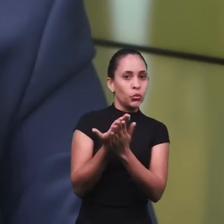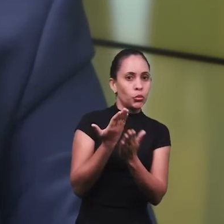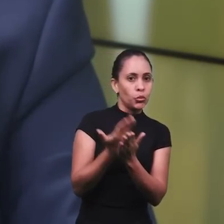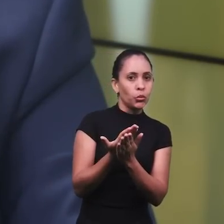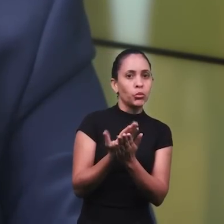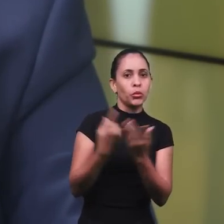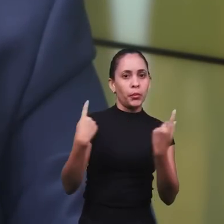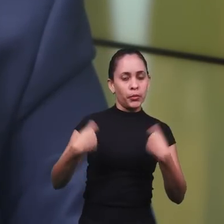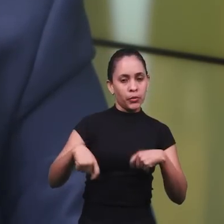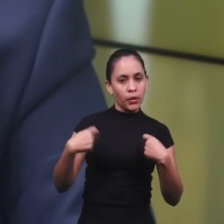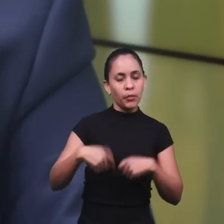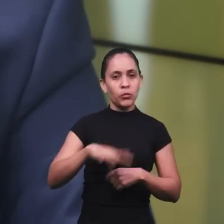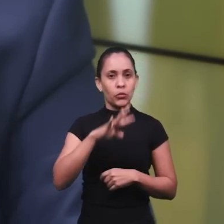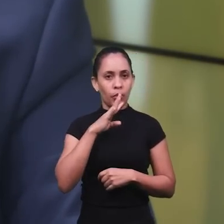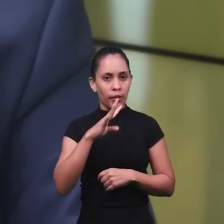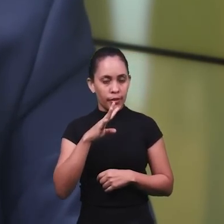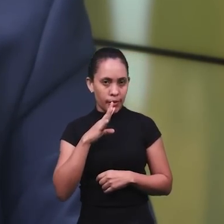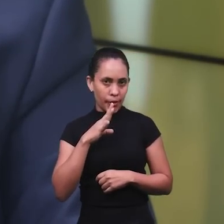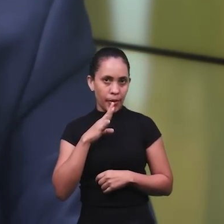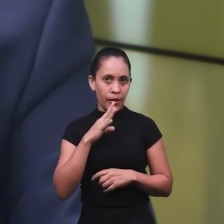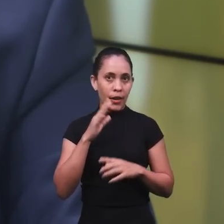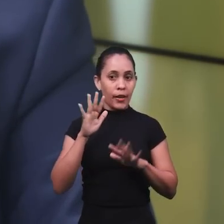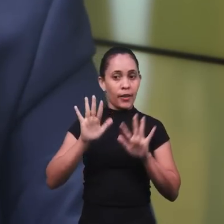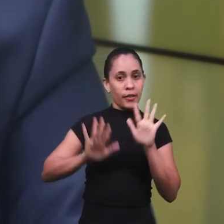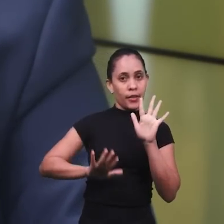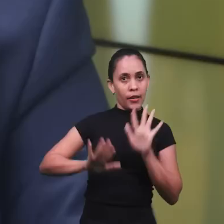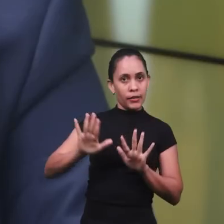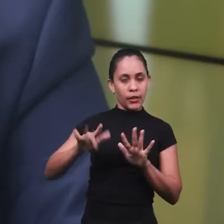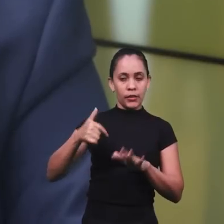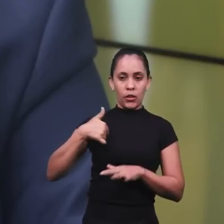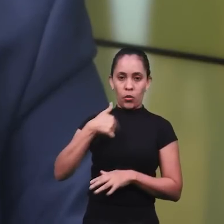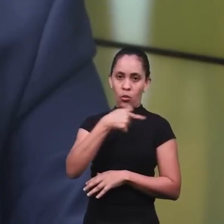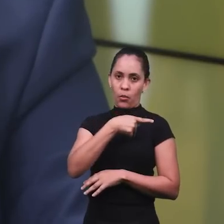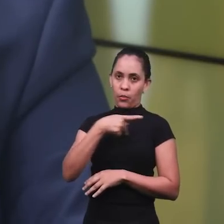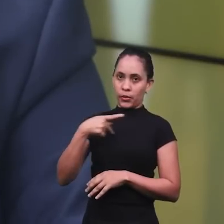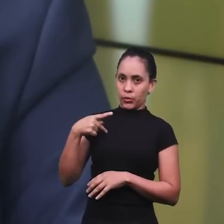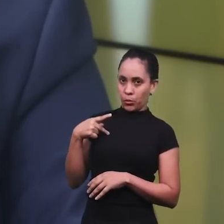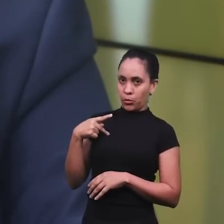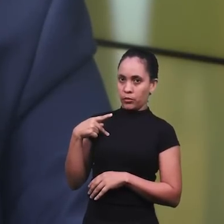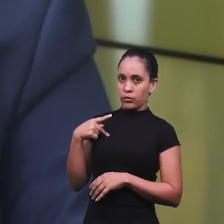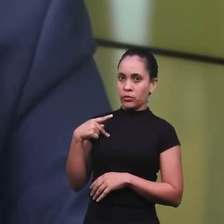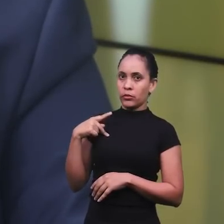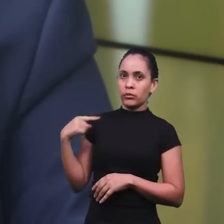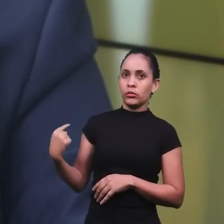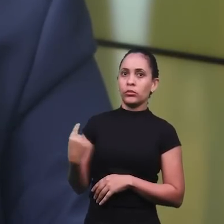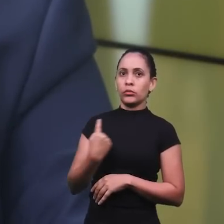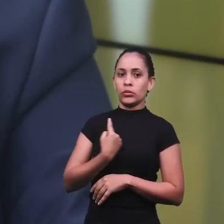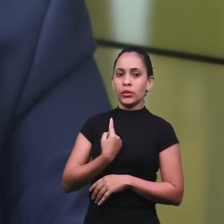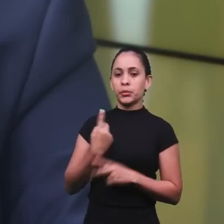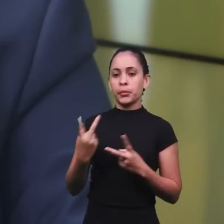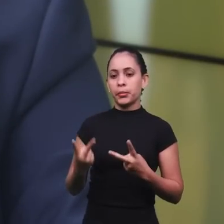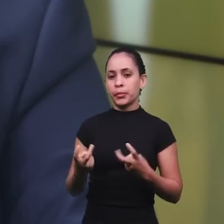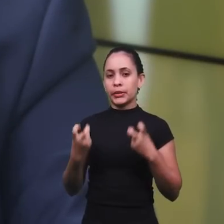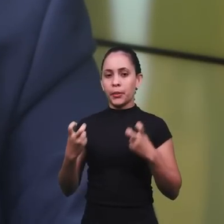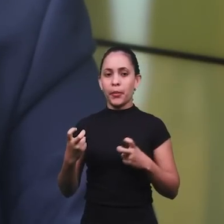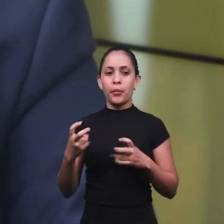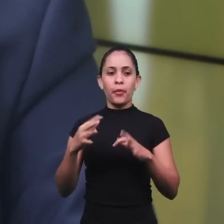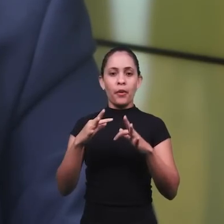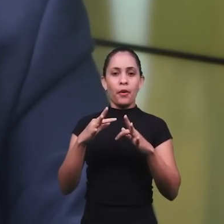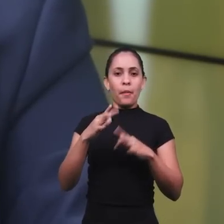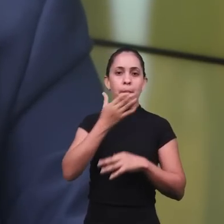conhecer, os diversos lados. E às vezes, agora falando como pastor, às vezes nós vemos